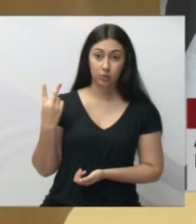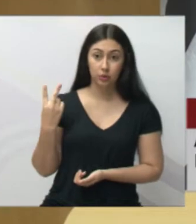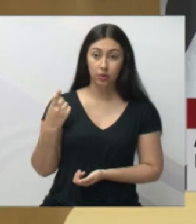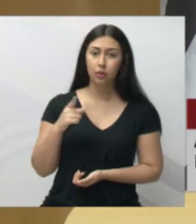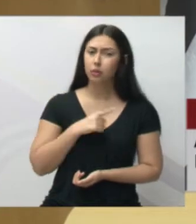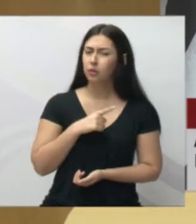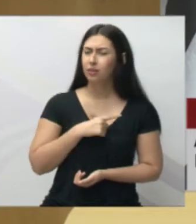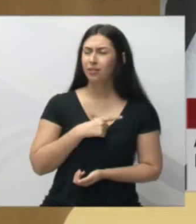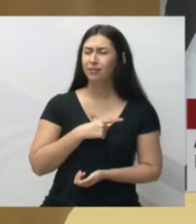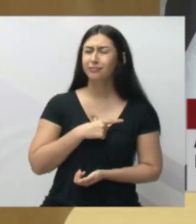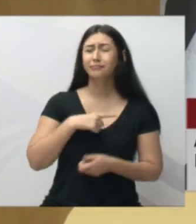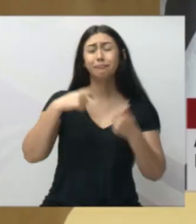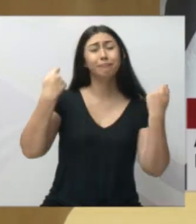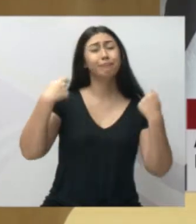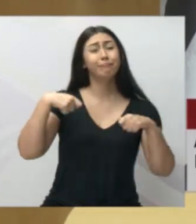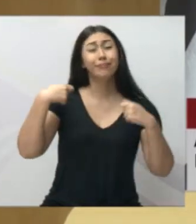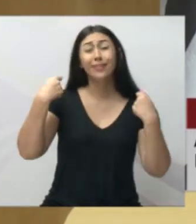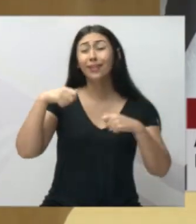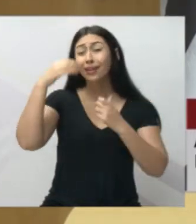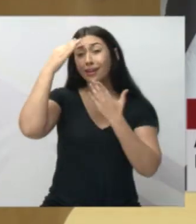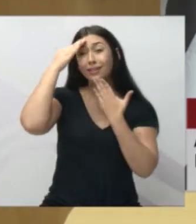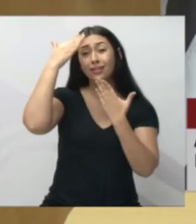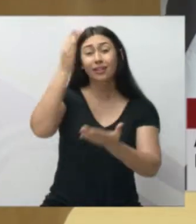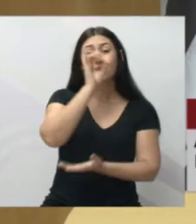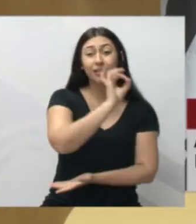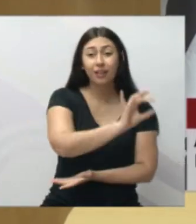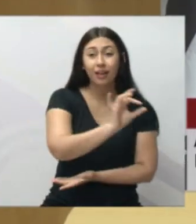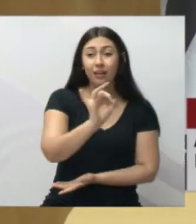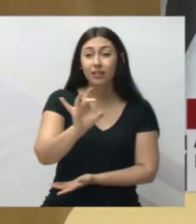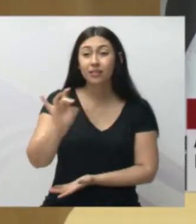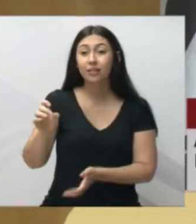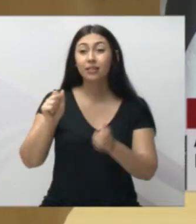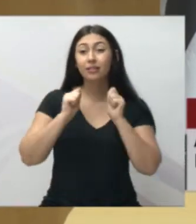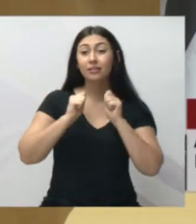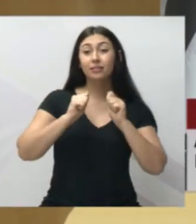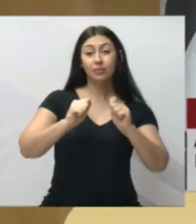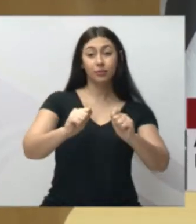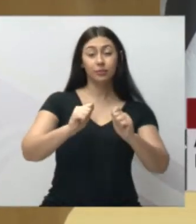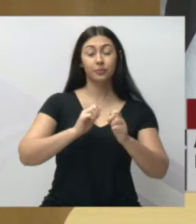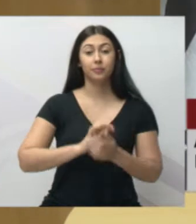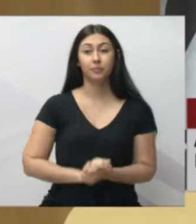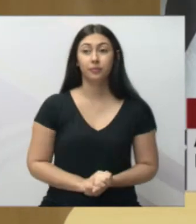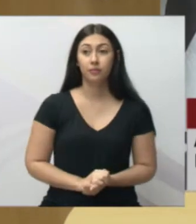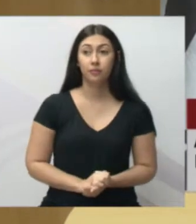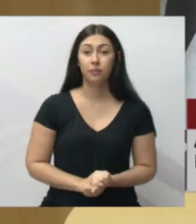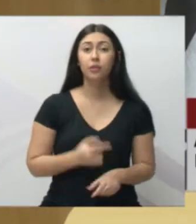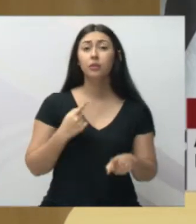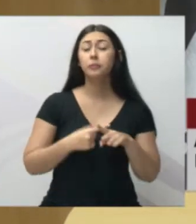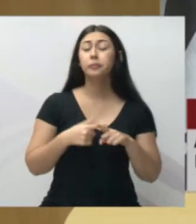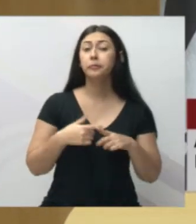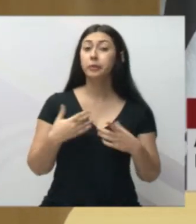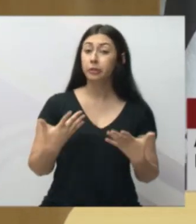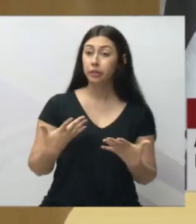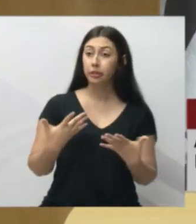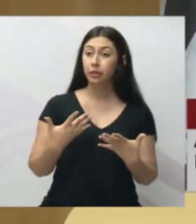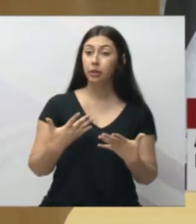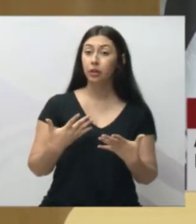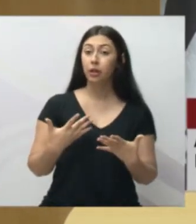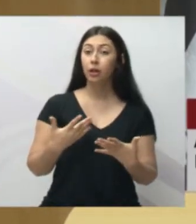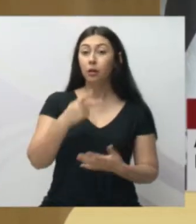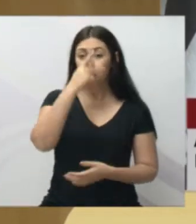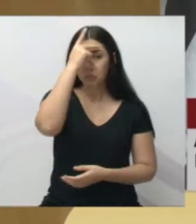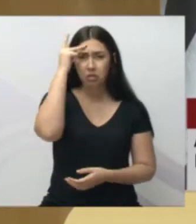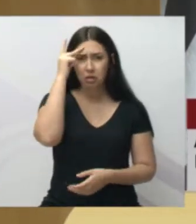que agradecer cada assessor político de gabinete, por conta que o